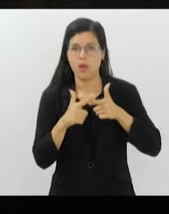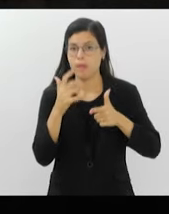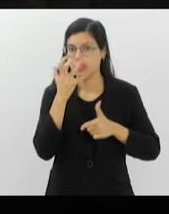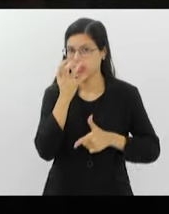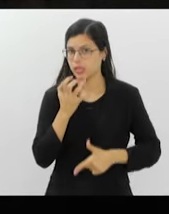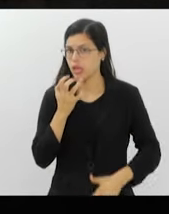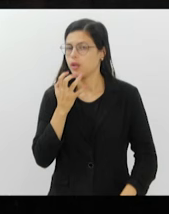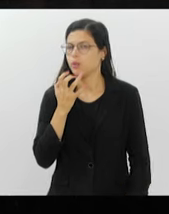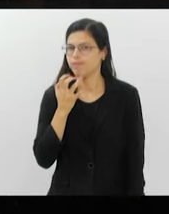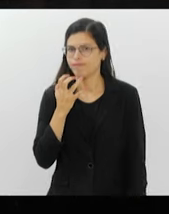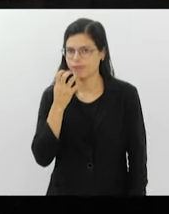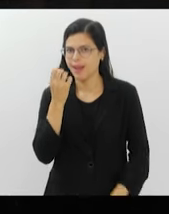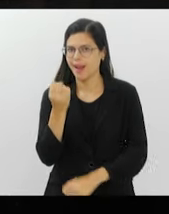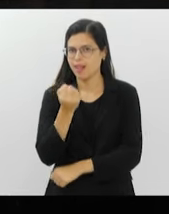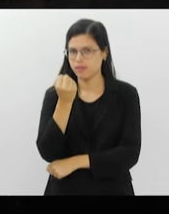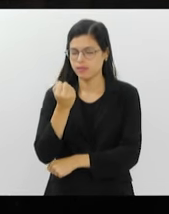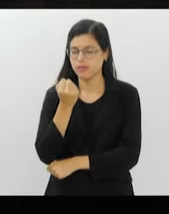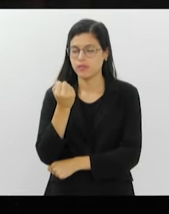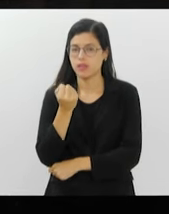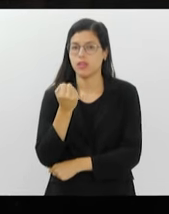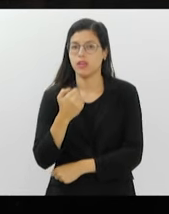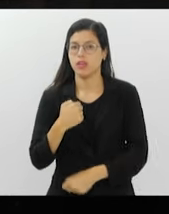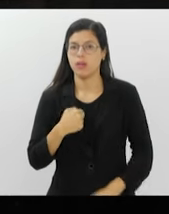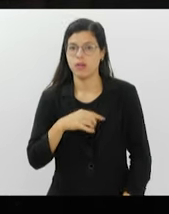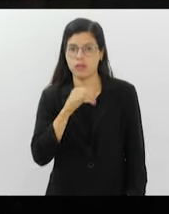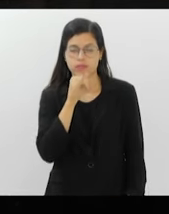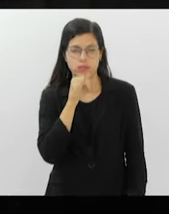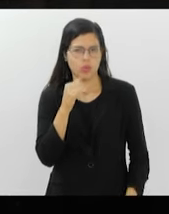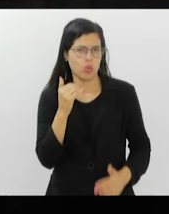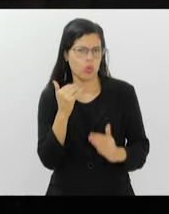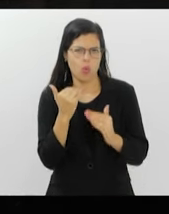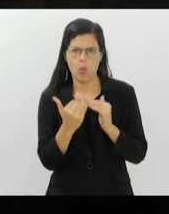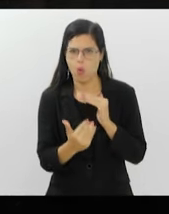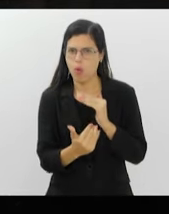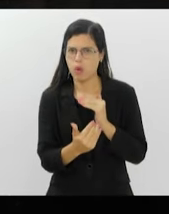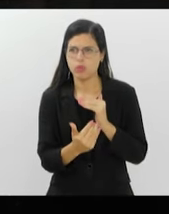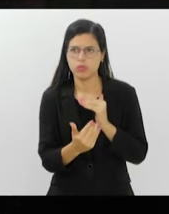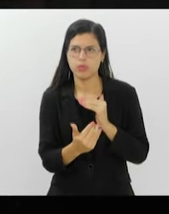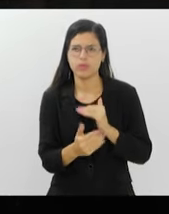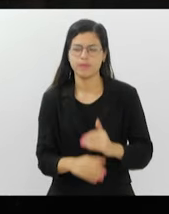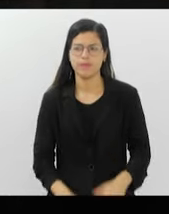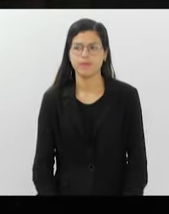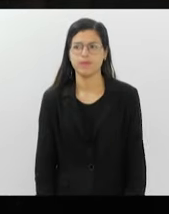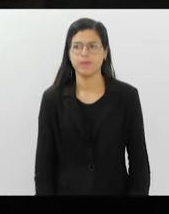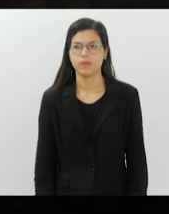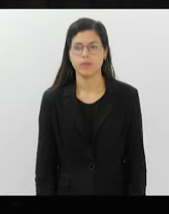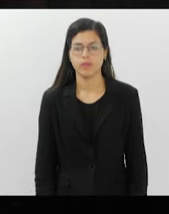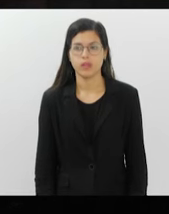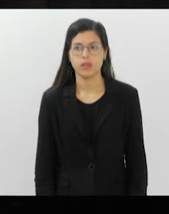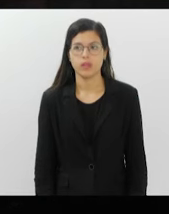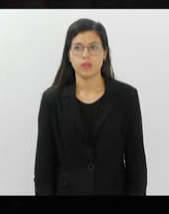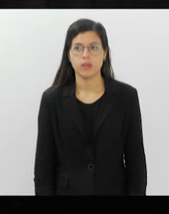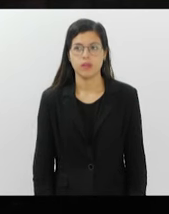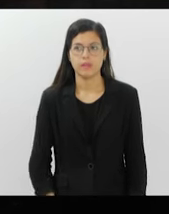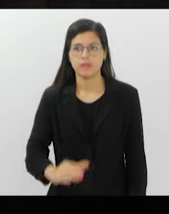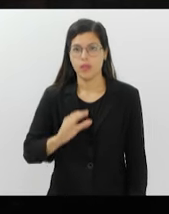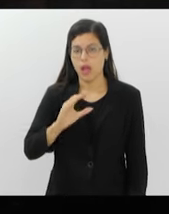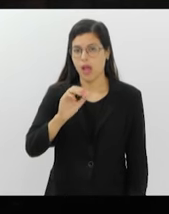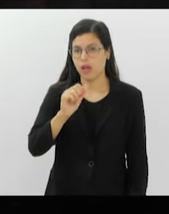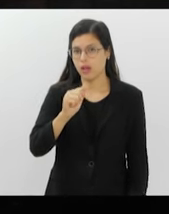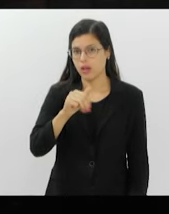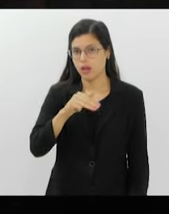seríssimos e eu por exemplo não vou concordar que a câmara de